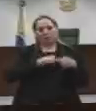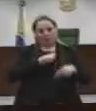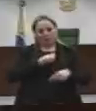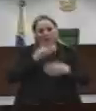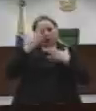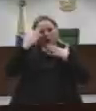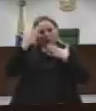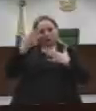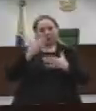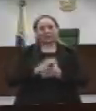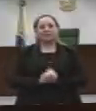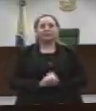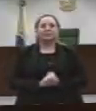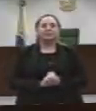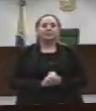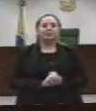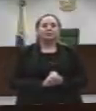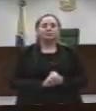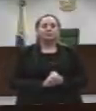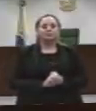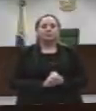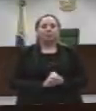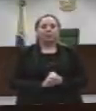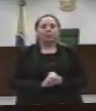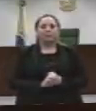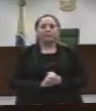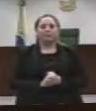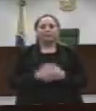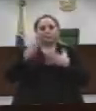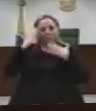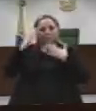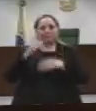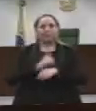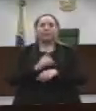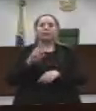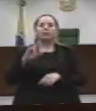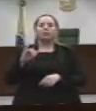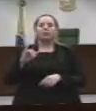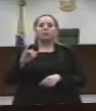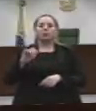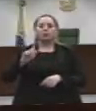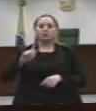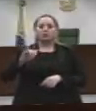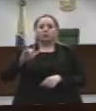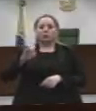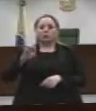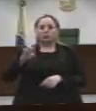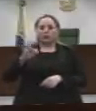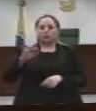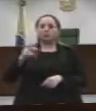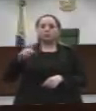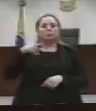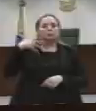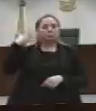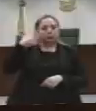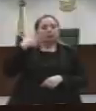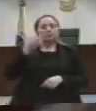convite Muito obrigado Dr Gilberto Garcia pela exposição agradável